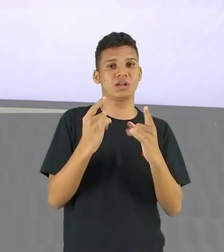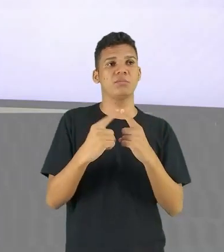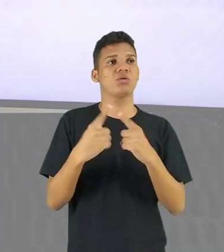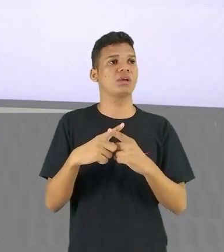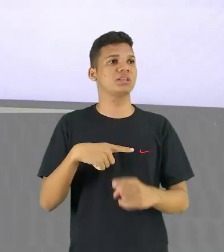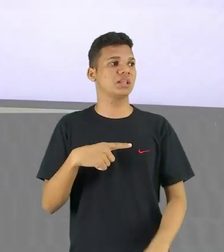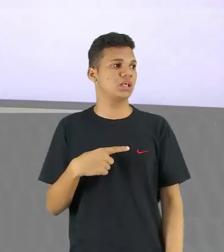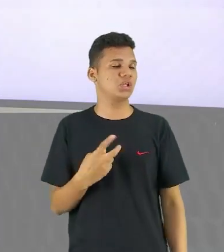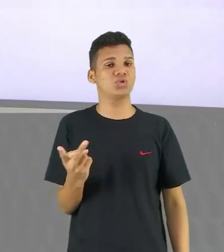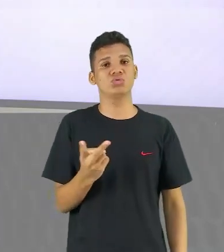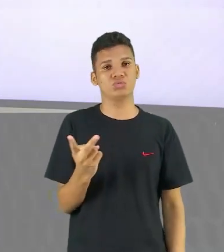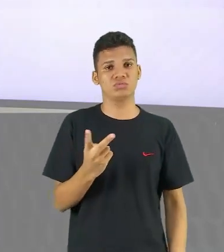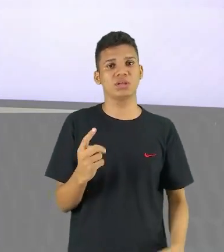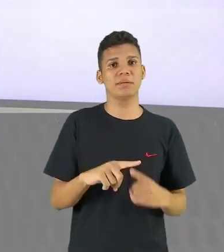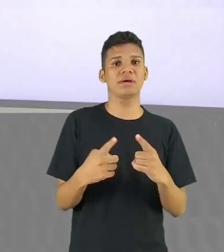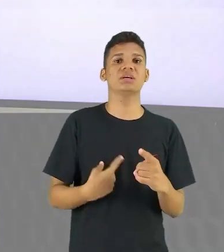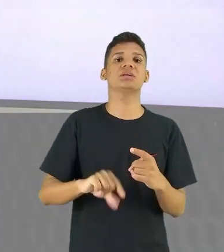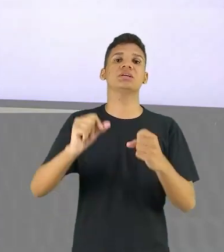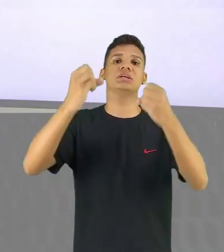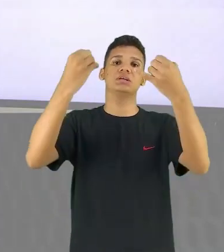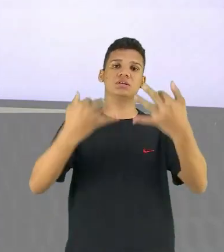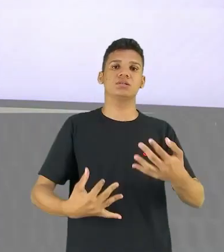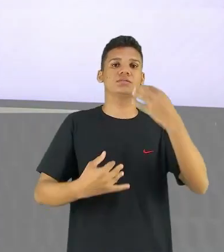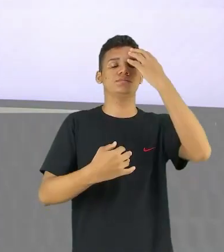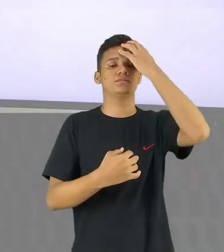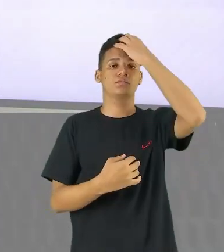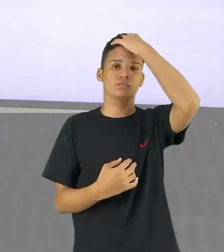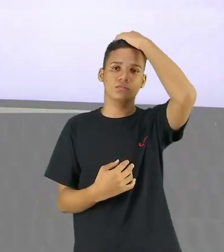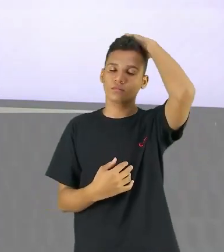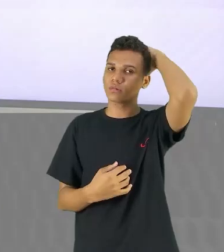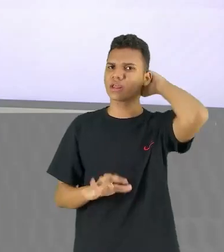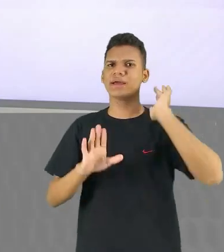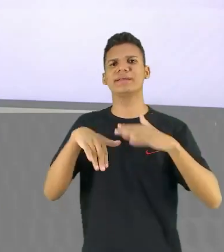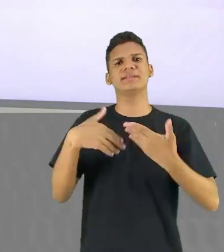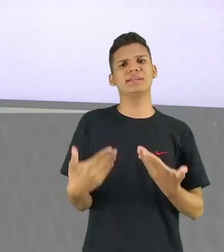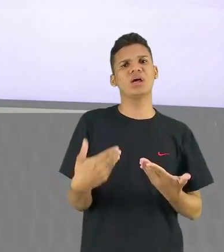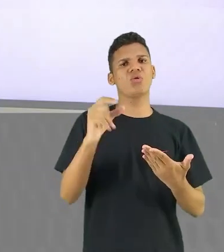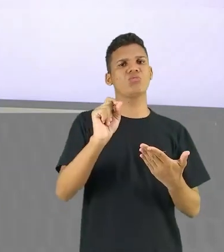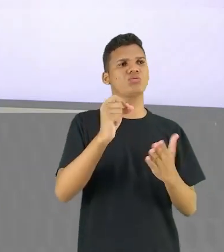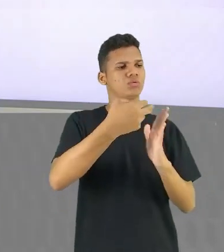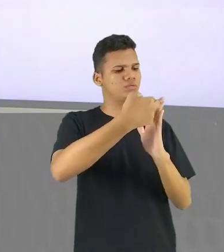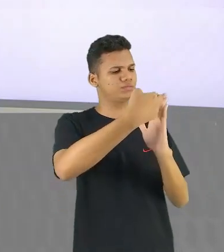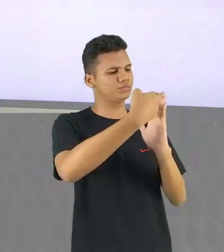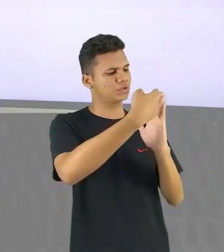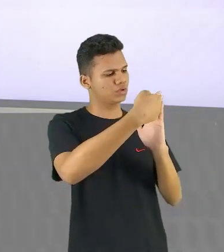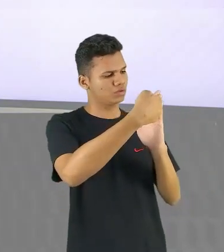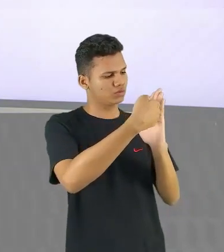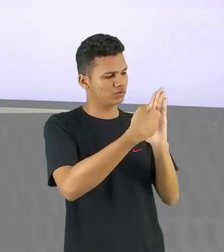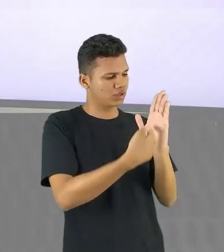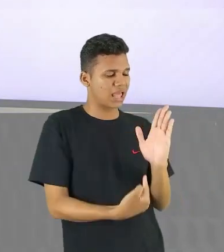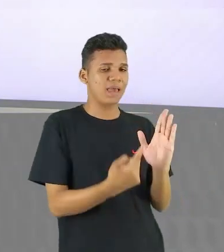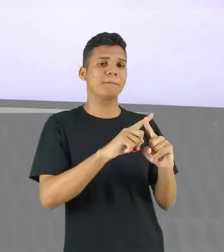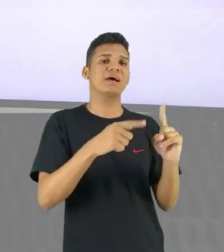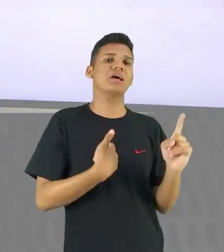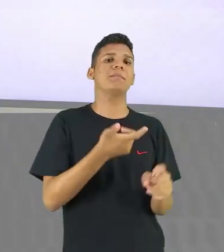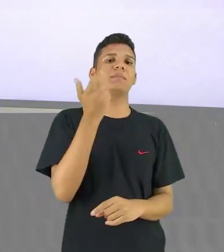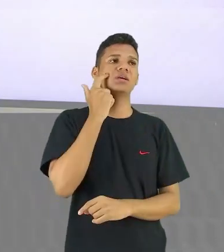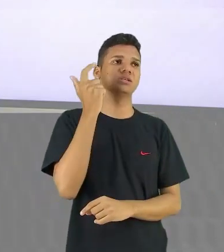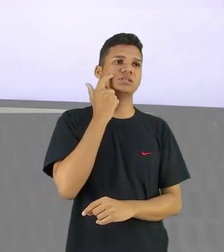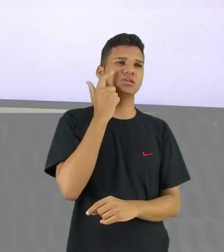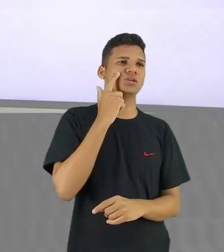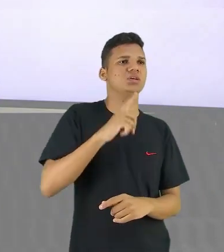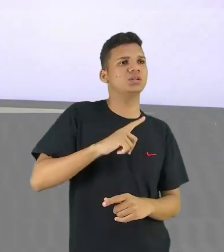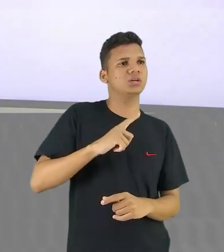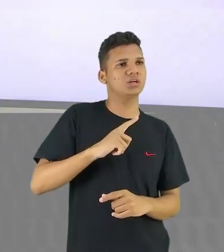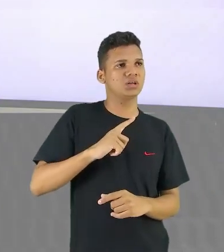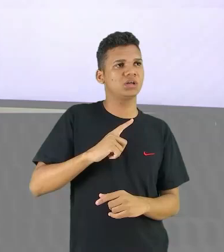2 visões que eles trazem. Basicamente, o que o roteiro demonstra é que quando se pensa na